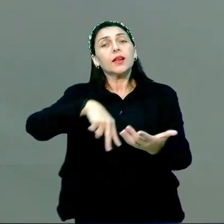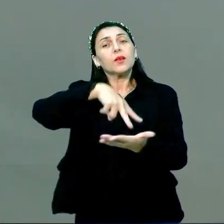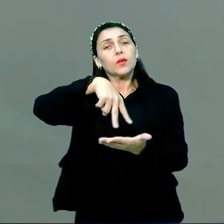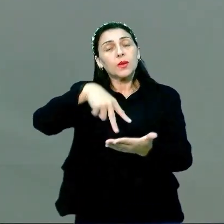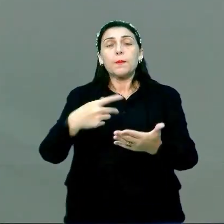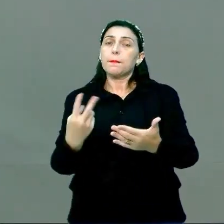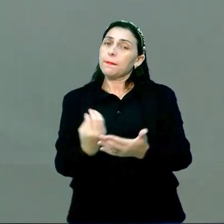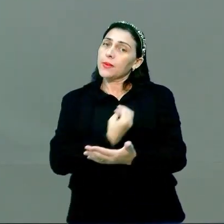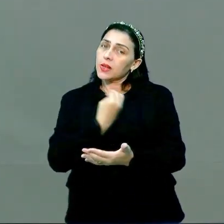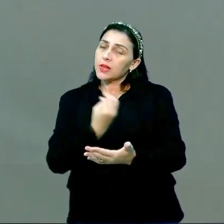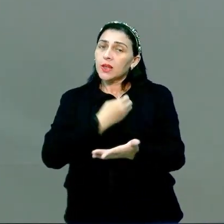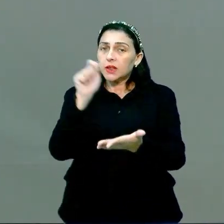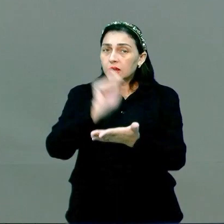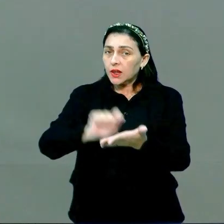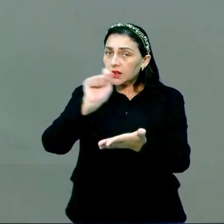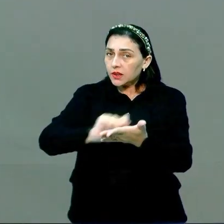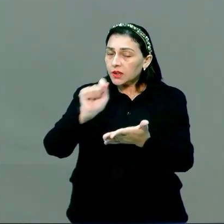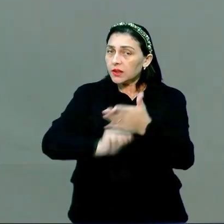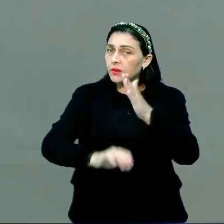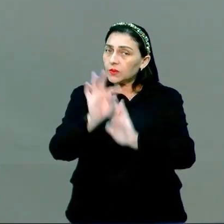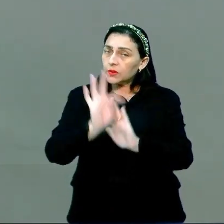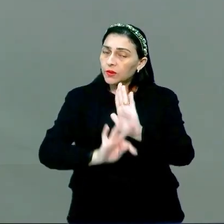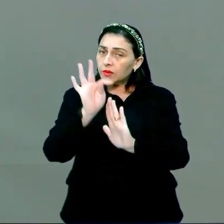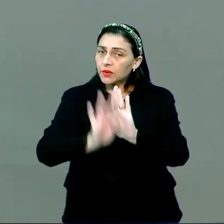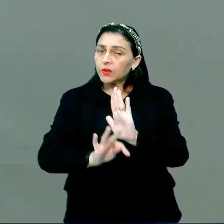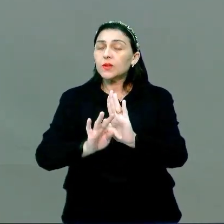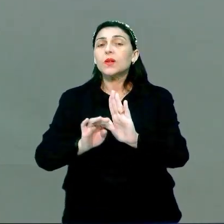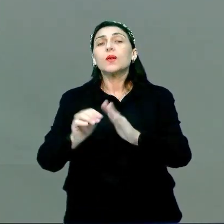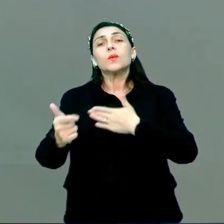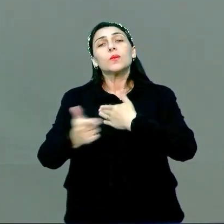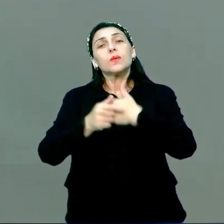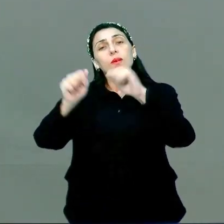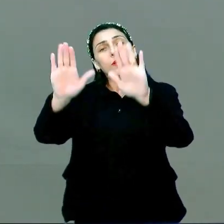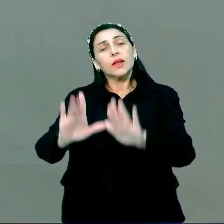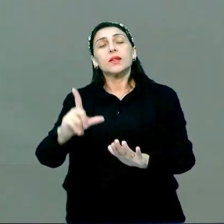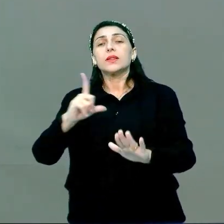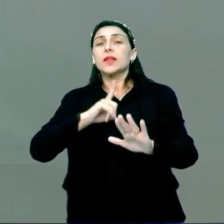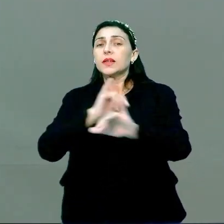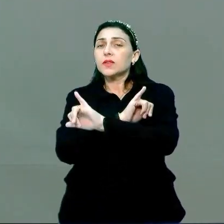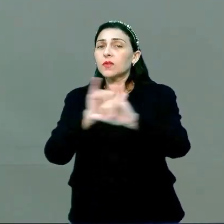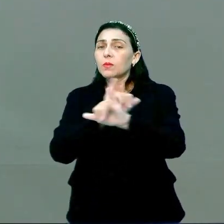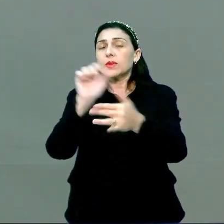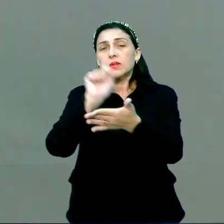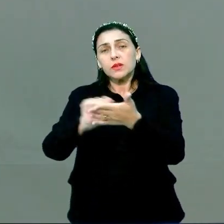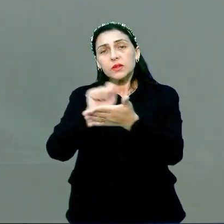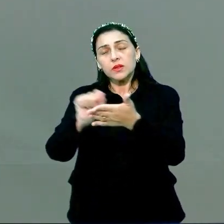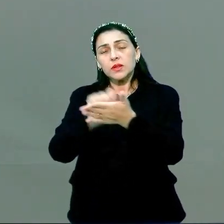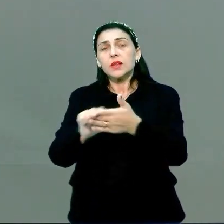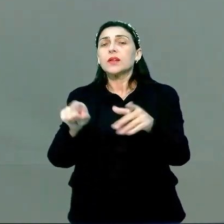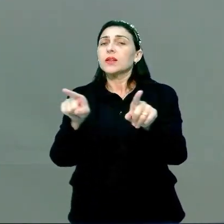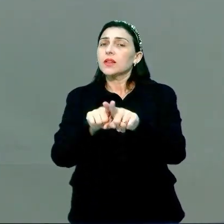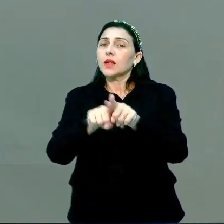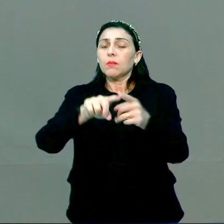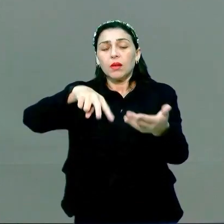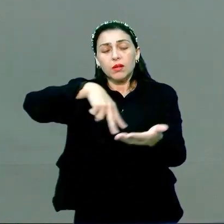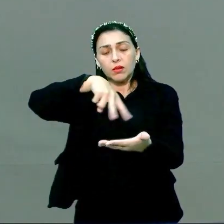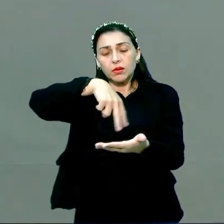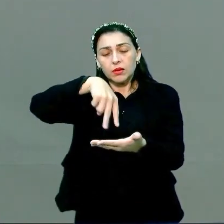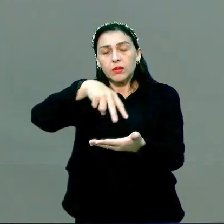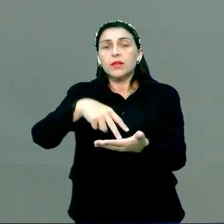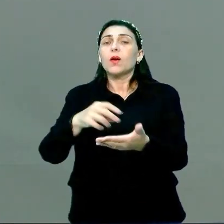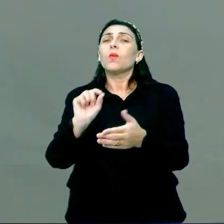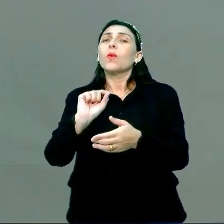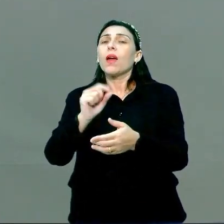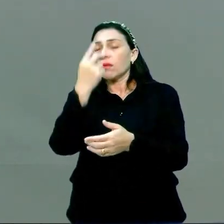linguagem presente na escrita, né, no texto. Todos os cartazes trazem as informações de forma escrita. E a linguagem não verbal são